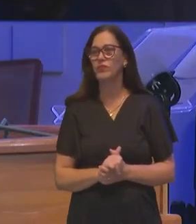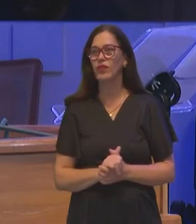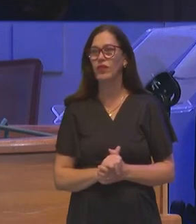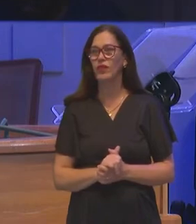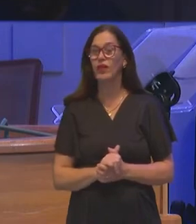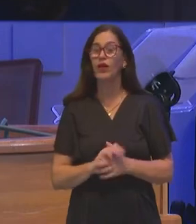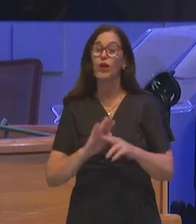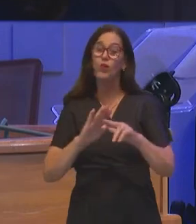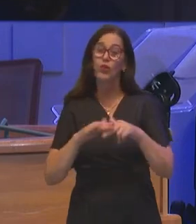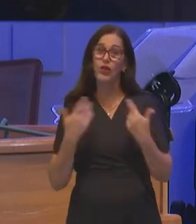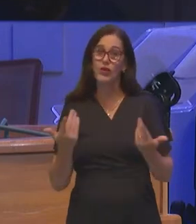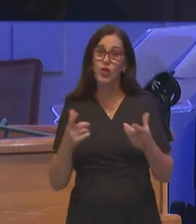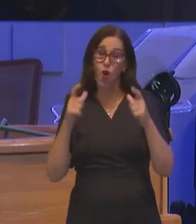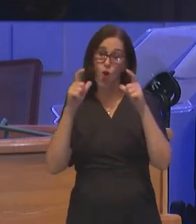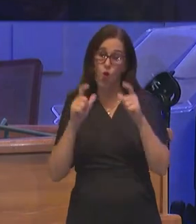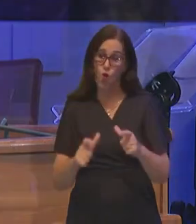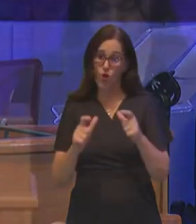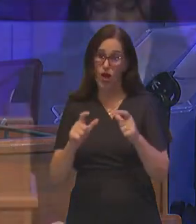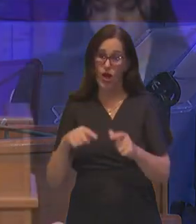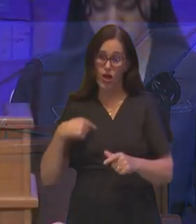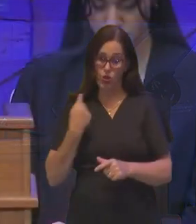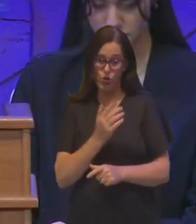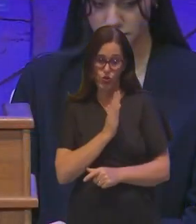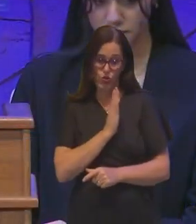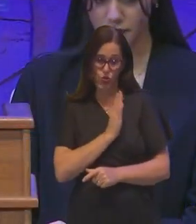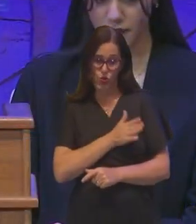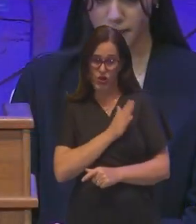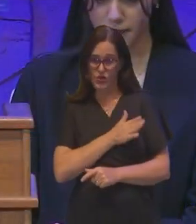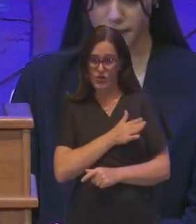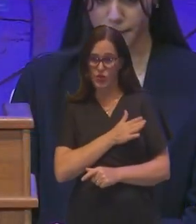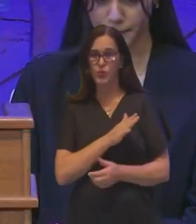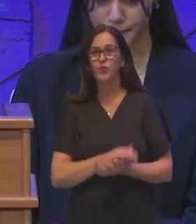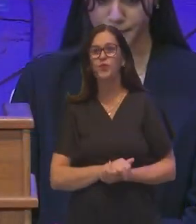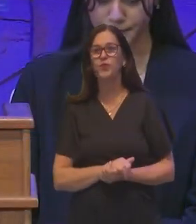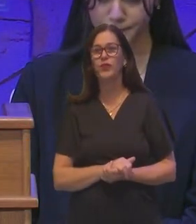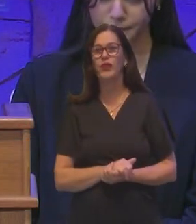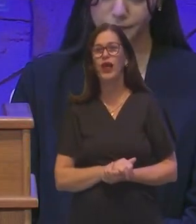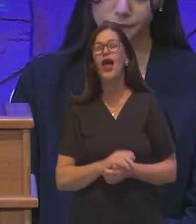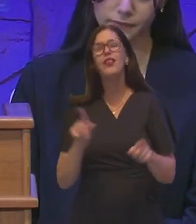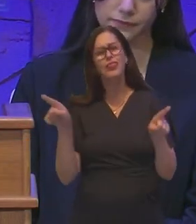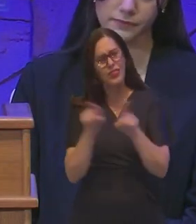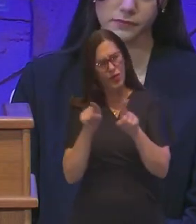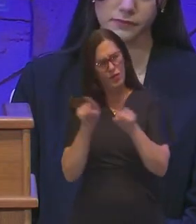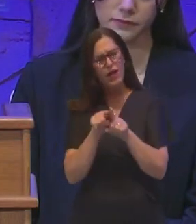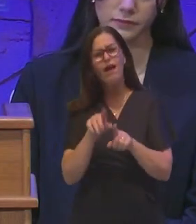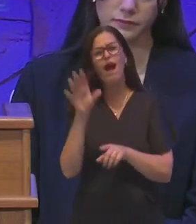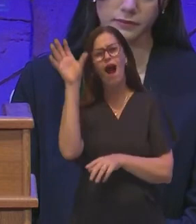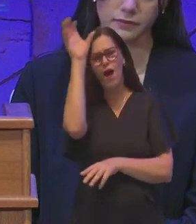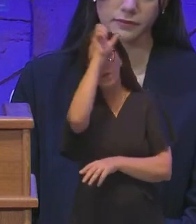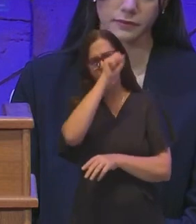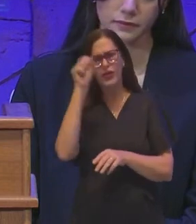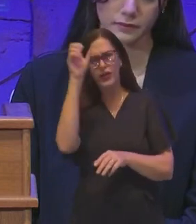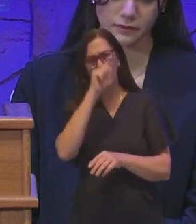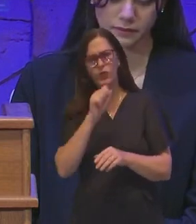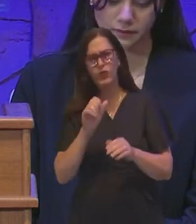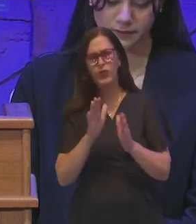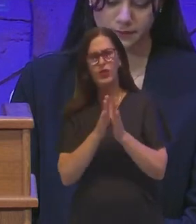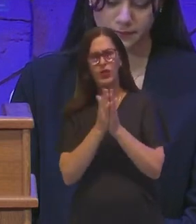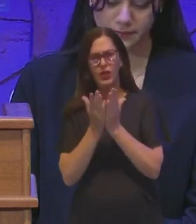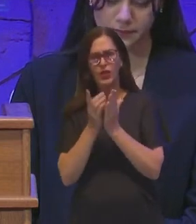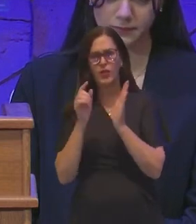Portanto, que haja lugar em nosso coração. Mas ainda nós aprendemos aqui, nessa